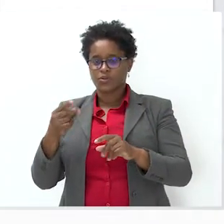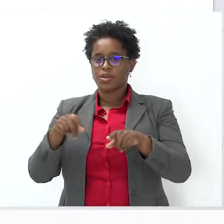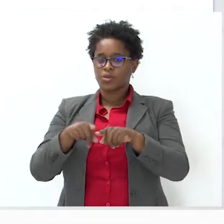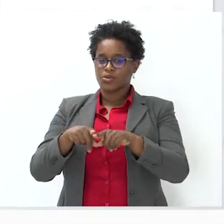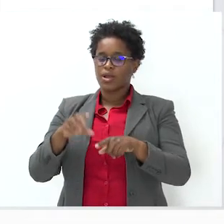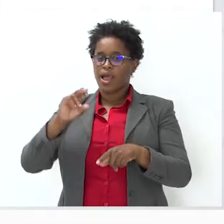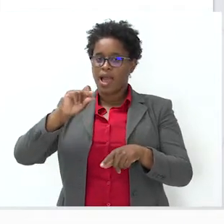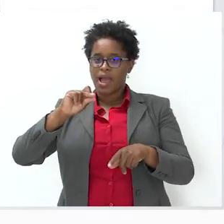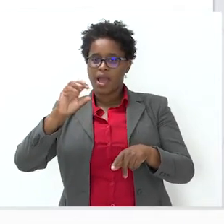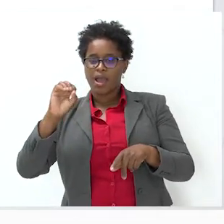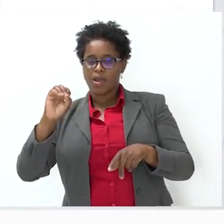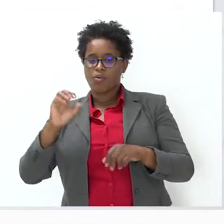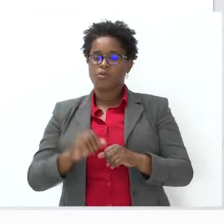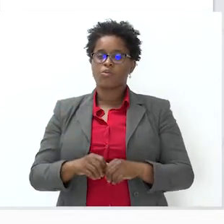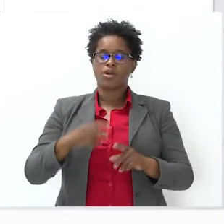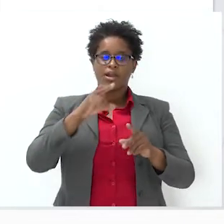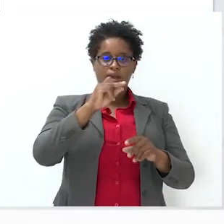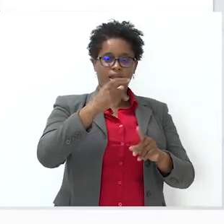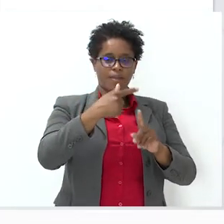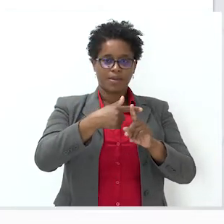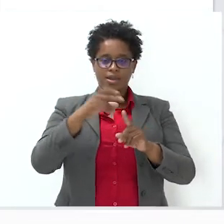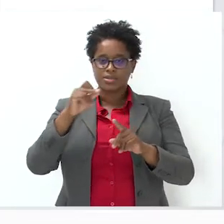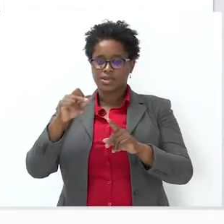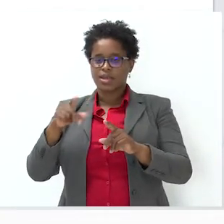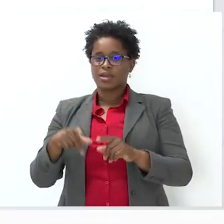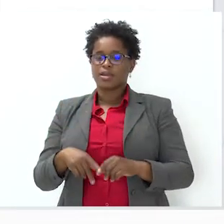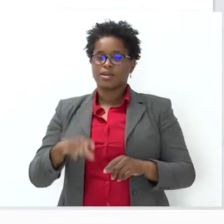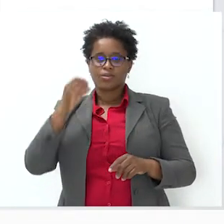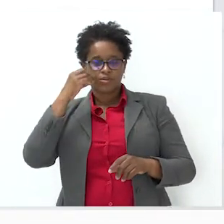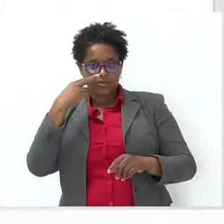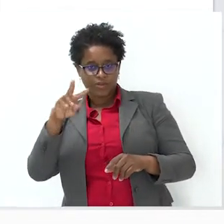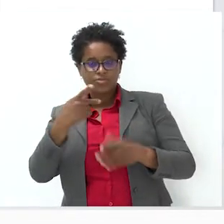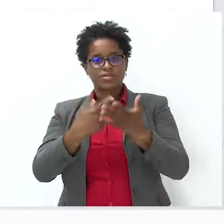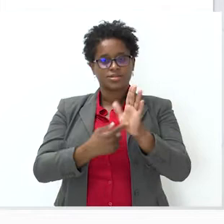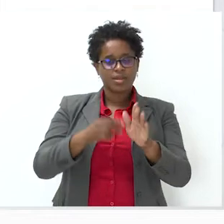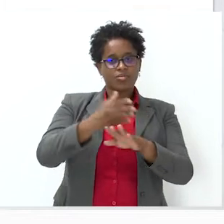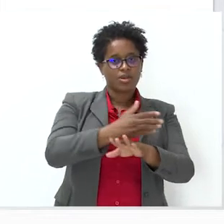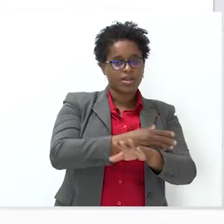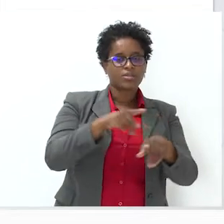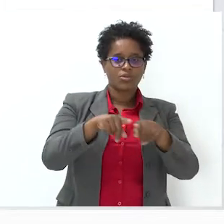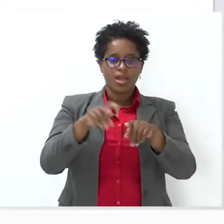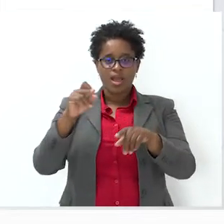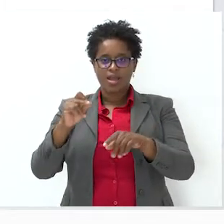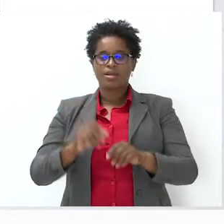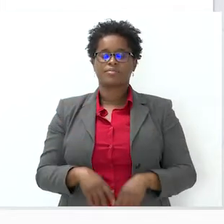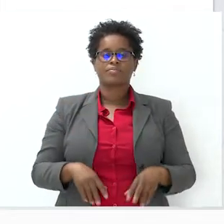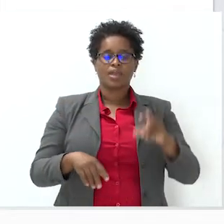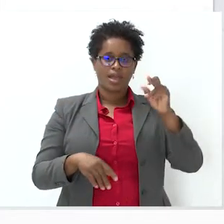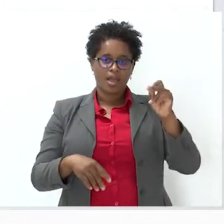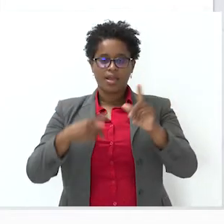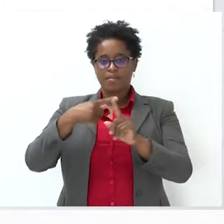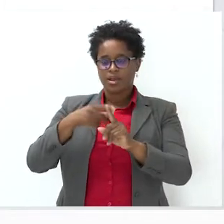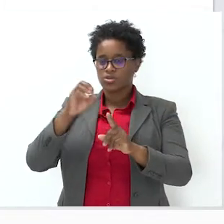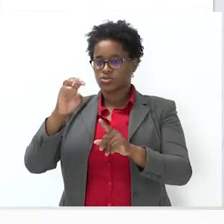é igual a ao. A mais A, como vimos no exemplo anterior, é igual a. A